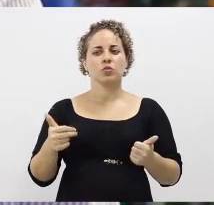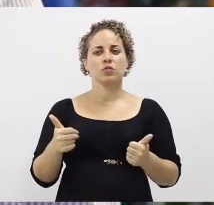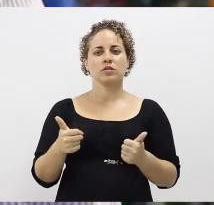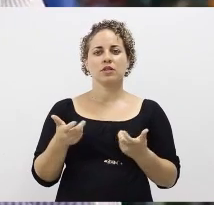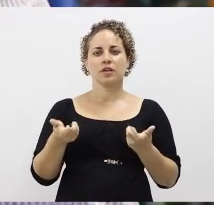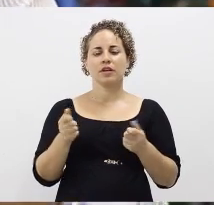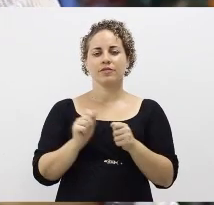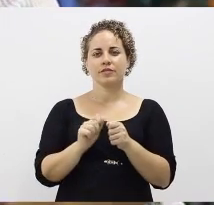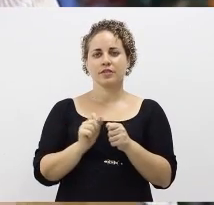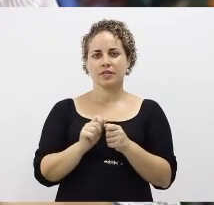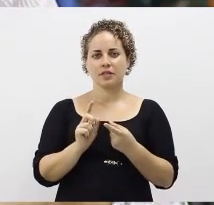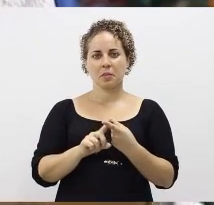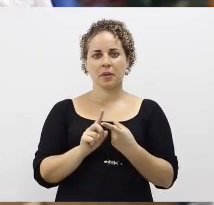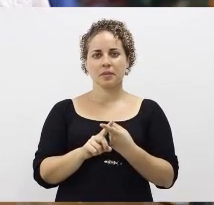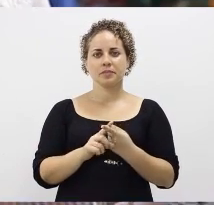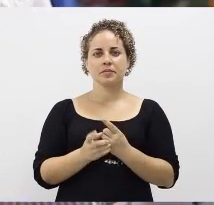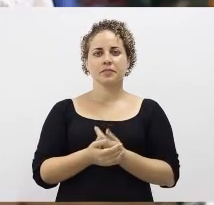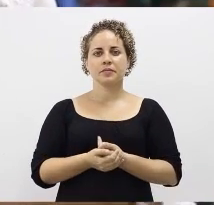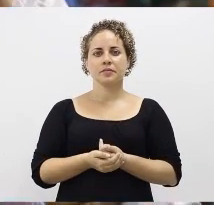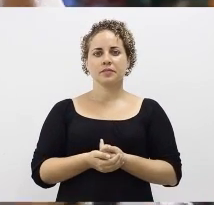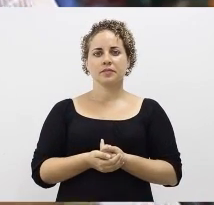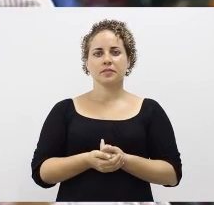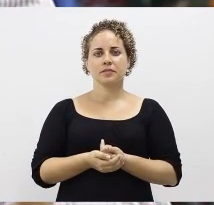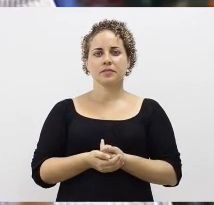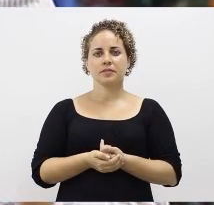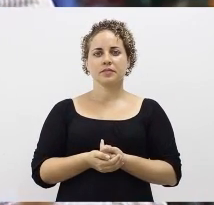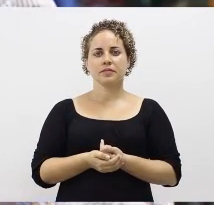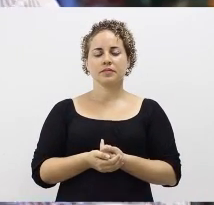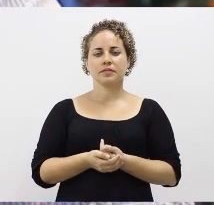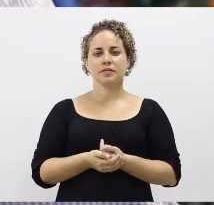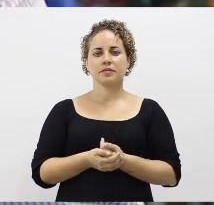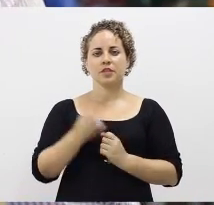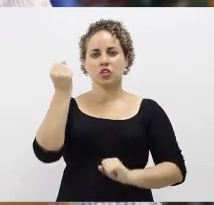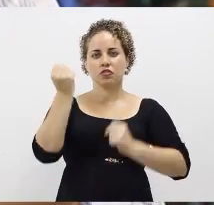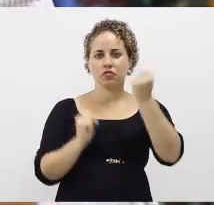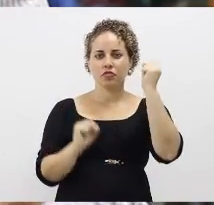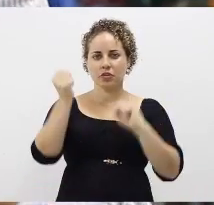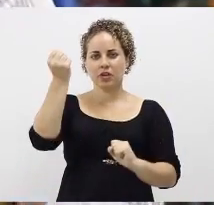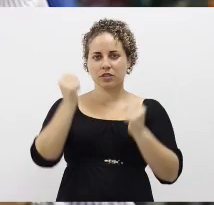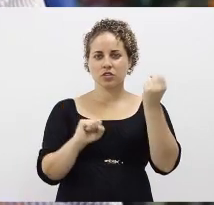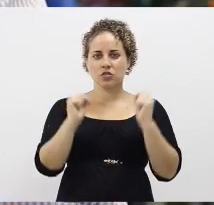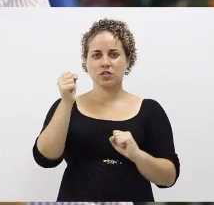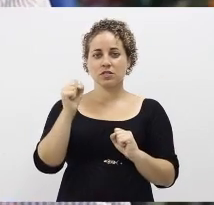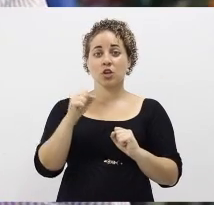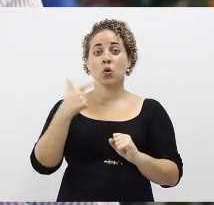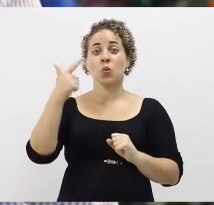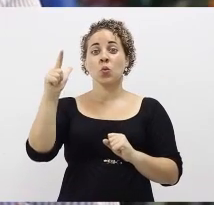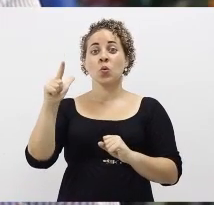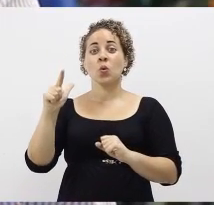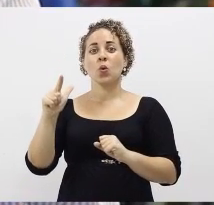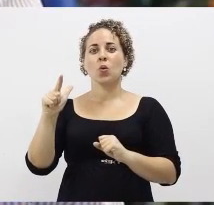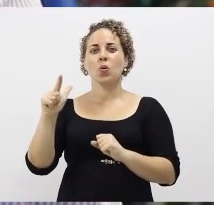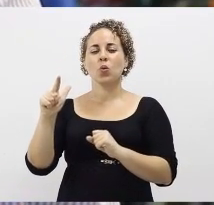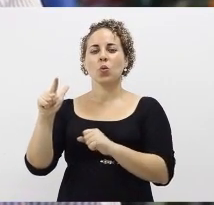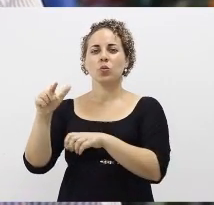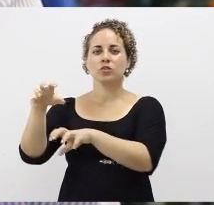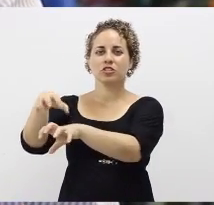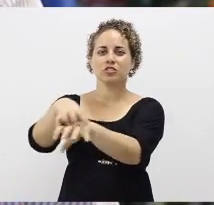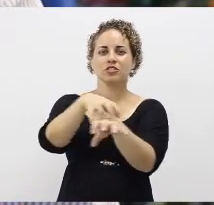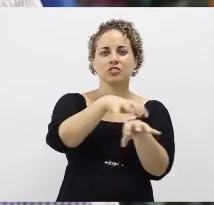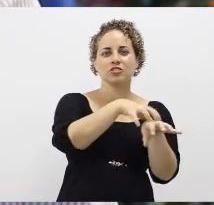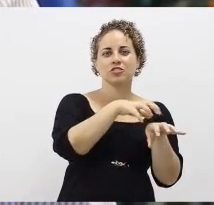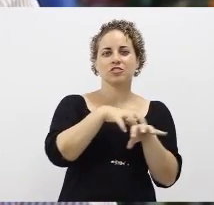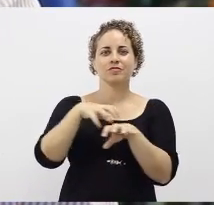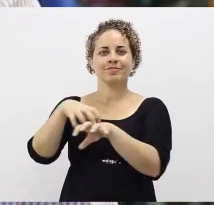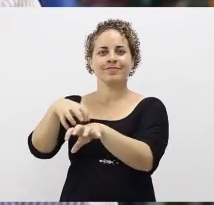lançar, a aquisição de novas indústrias, entrada em novas filiais, novos mercados, são